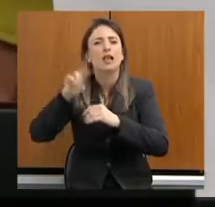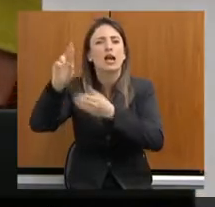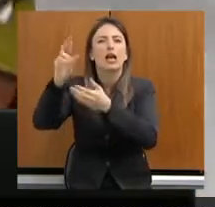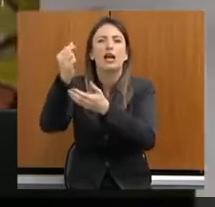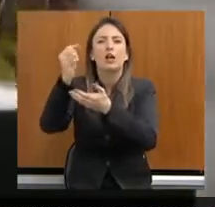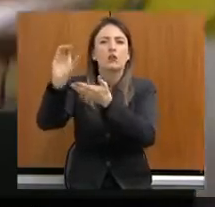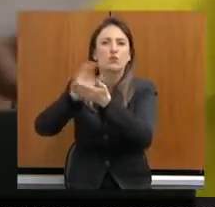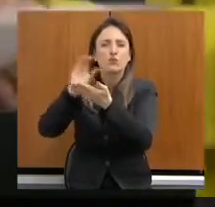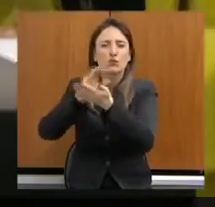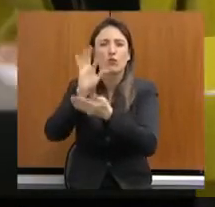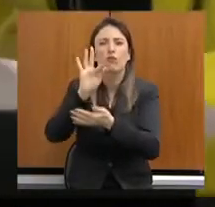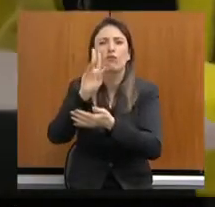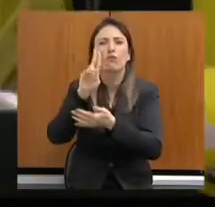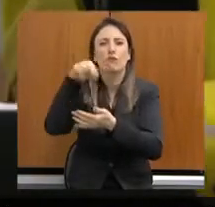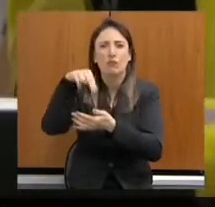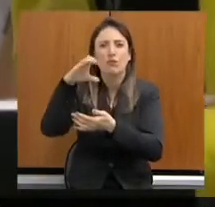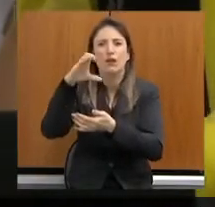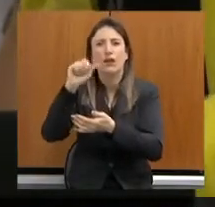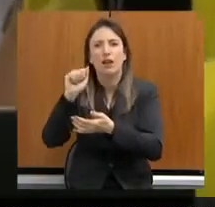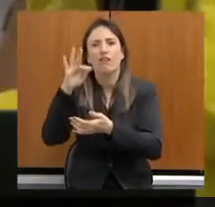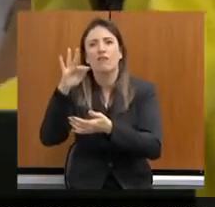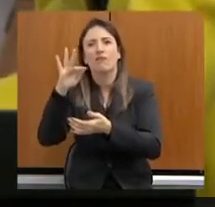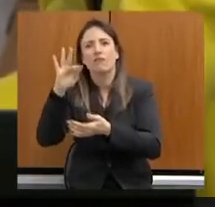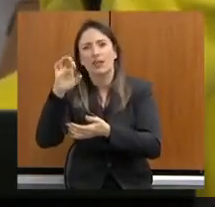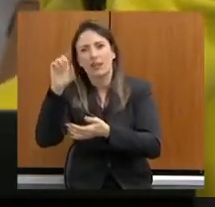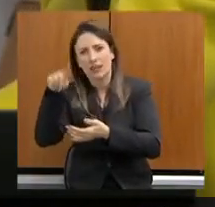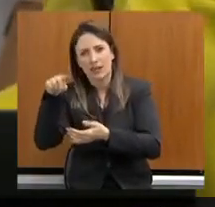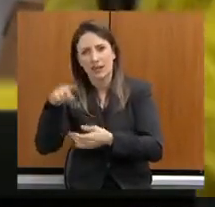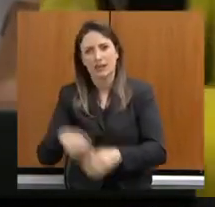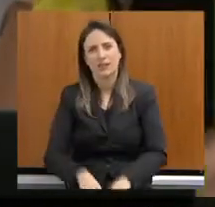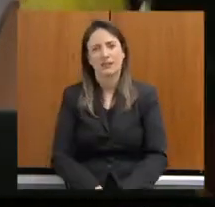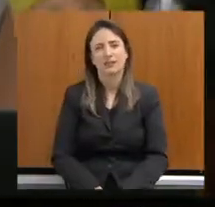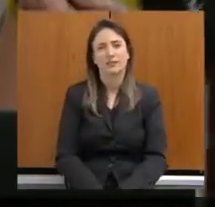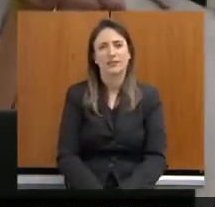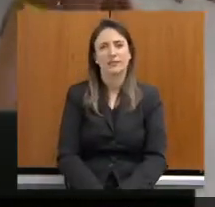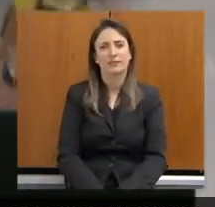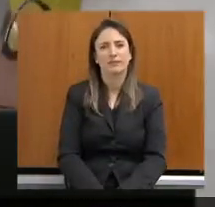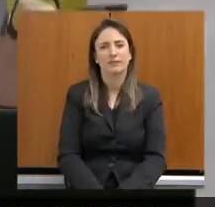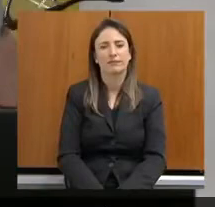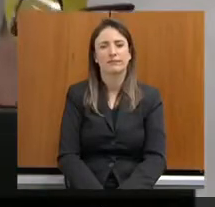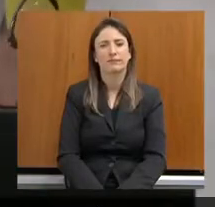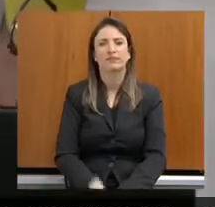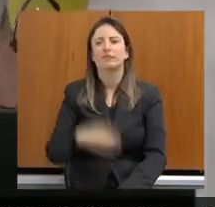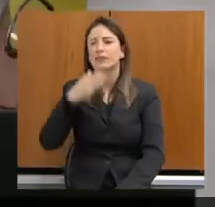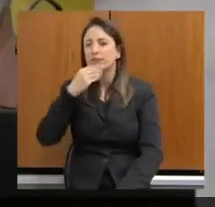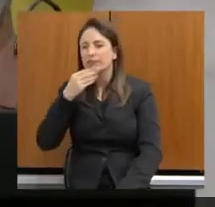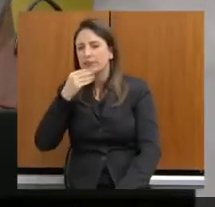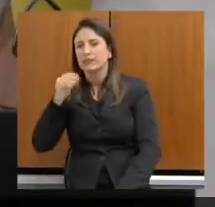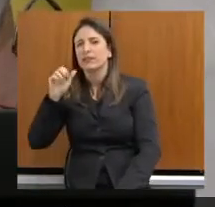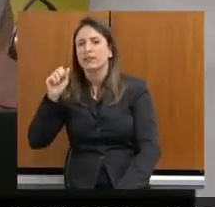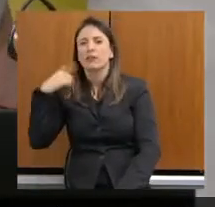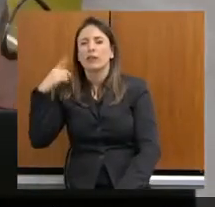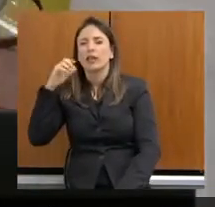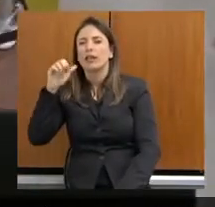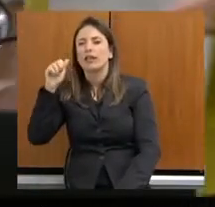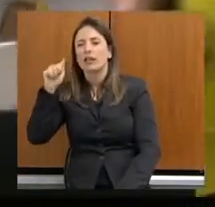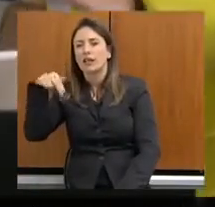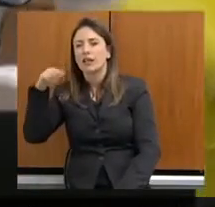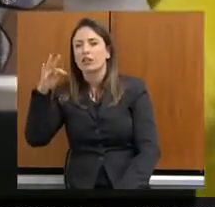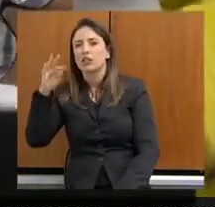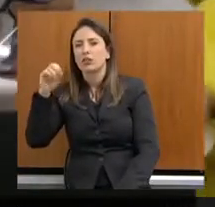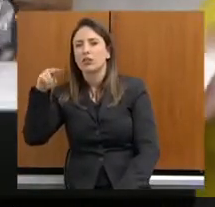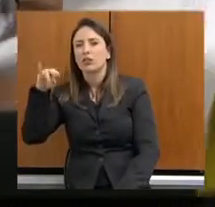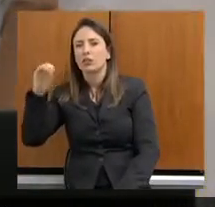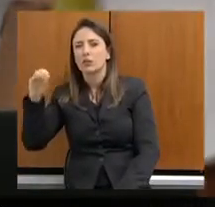fundo café e de autoria do deputado Antonio Carlos Arantes e este